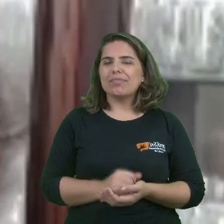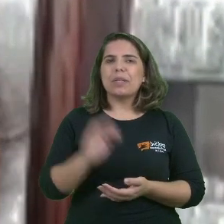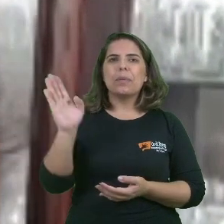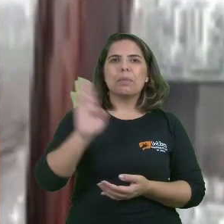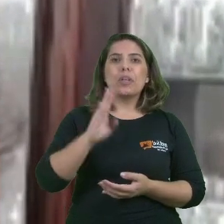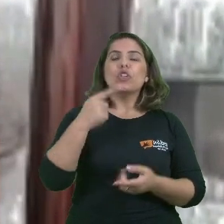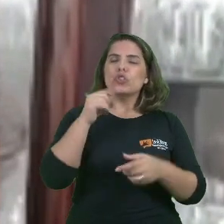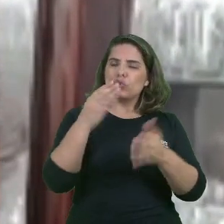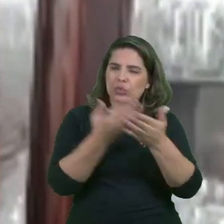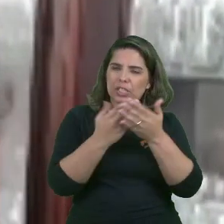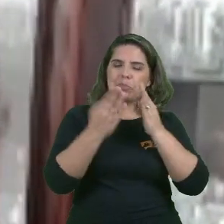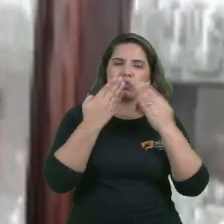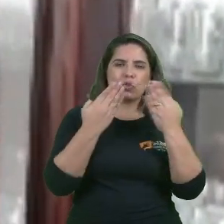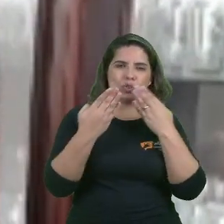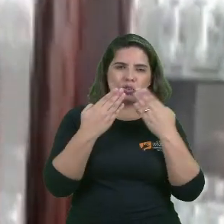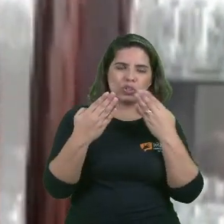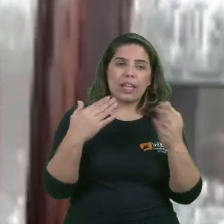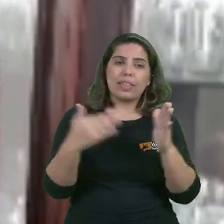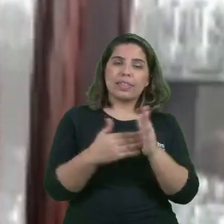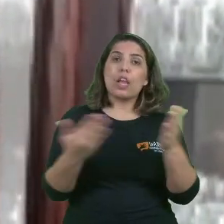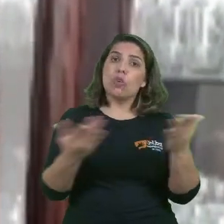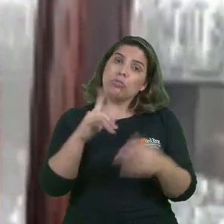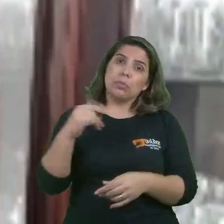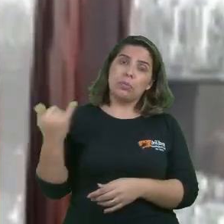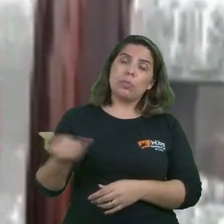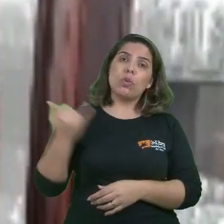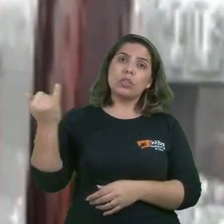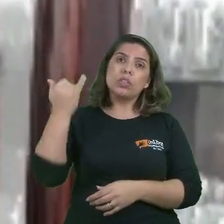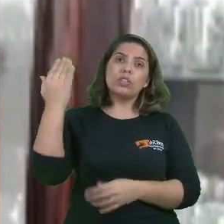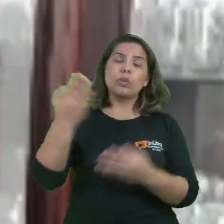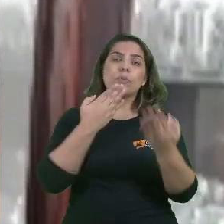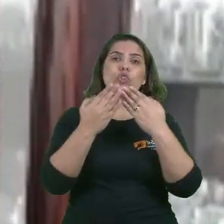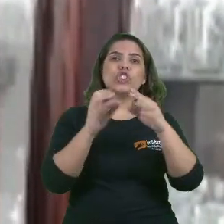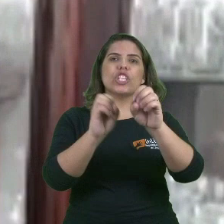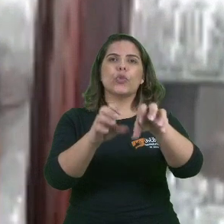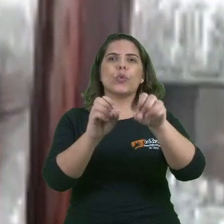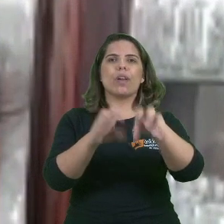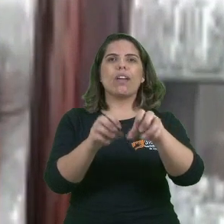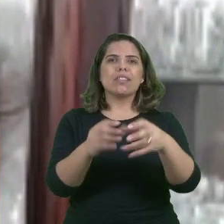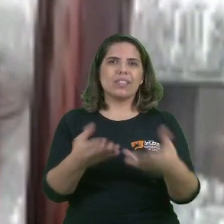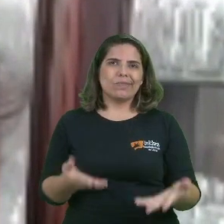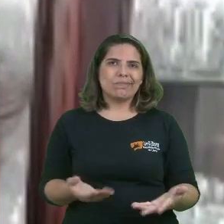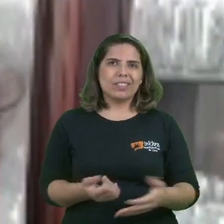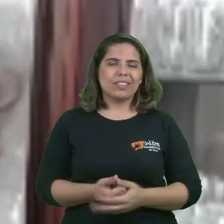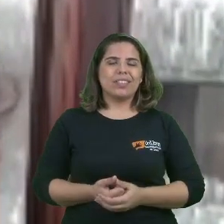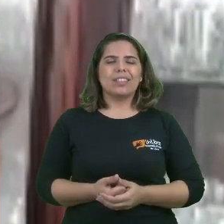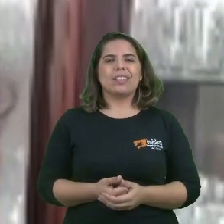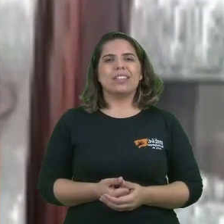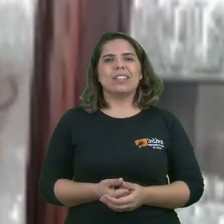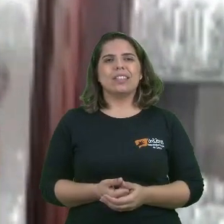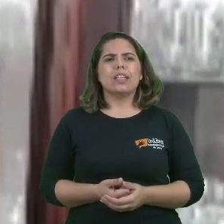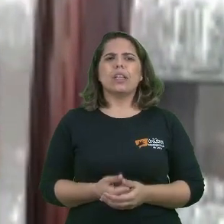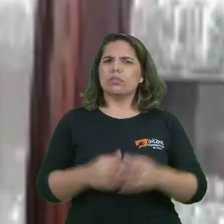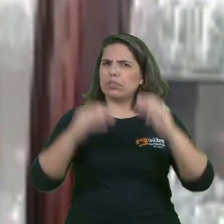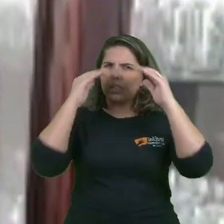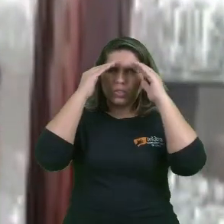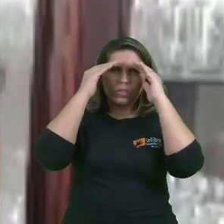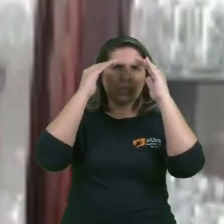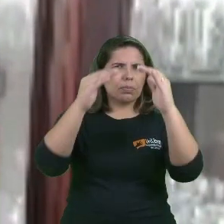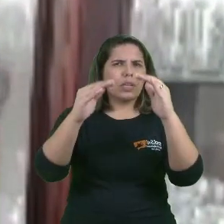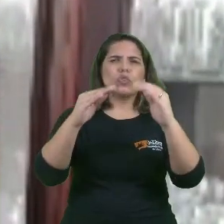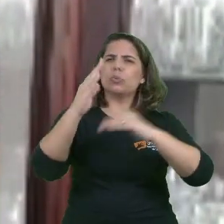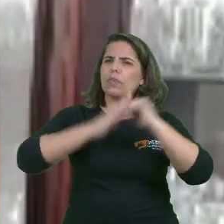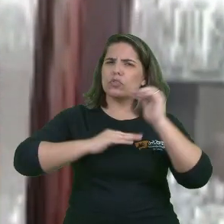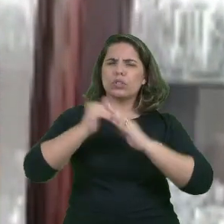como Gina hoje Magia da educação não respeita